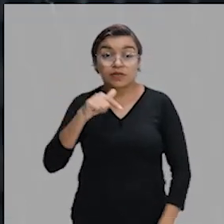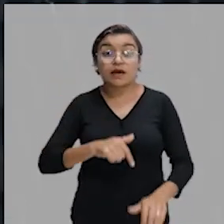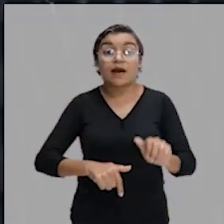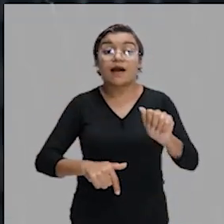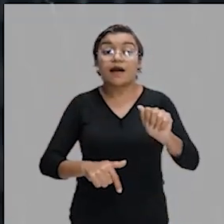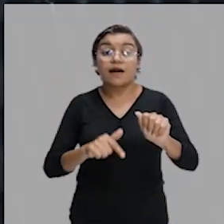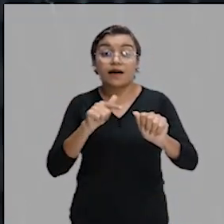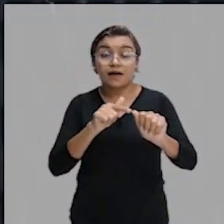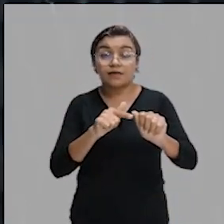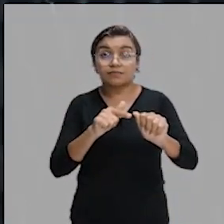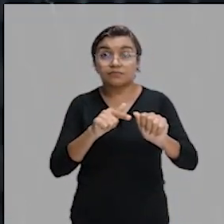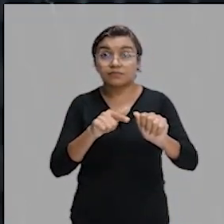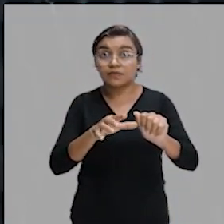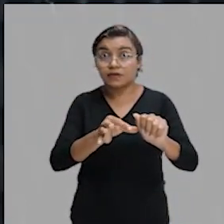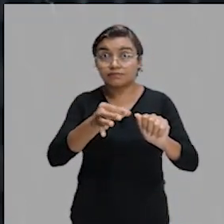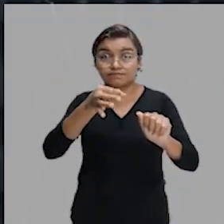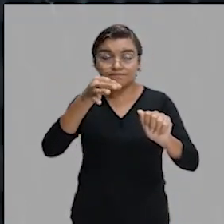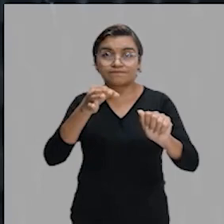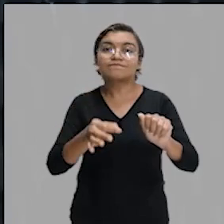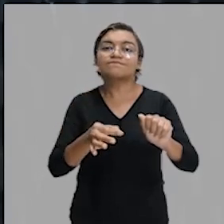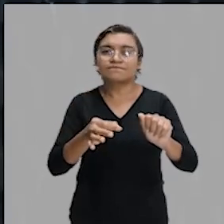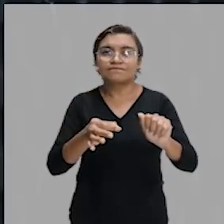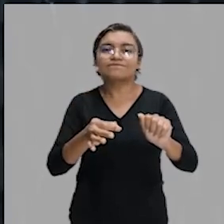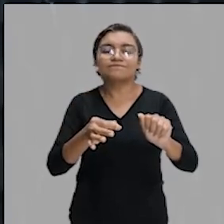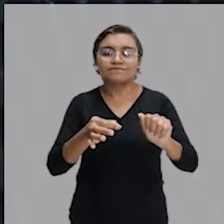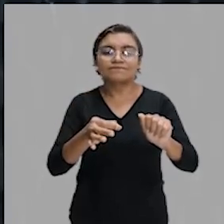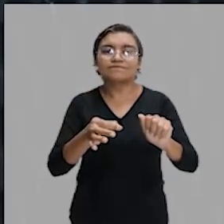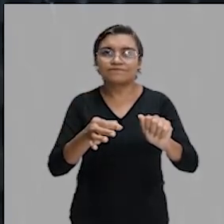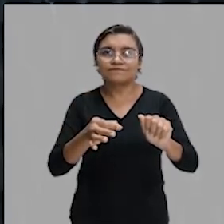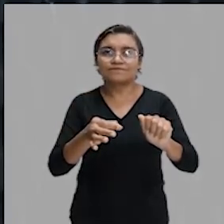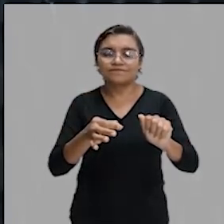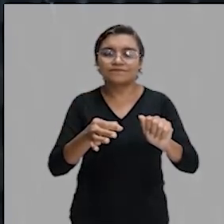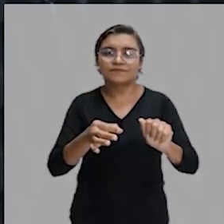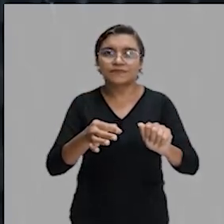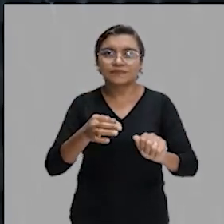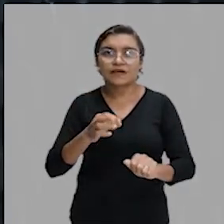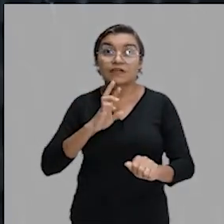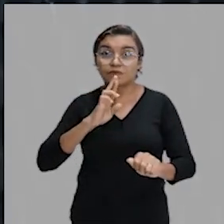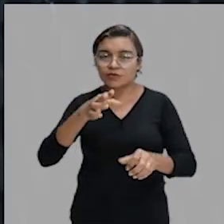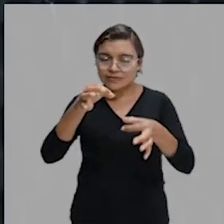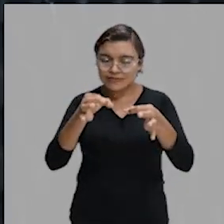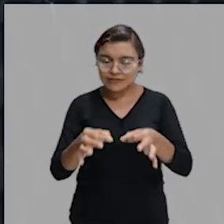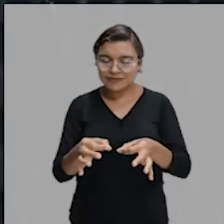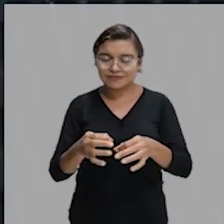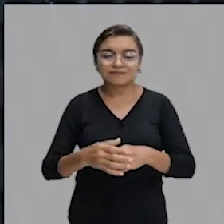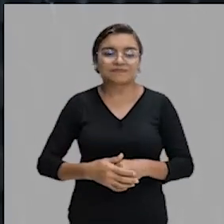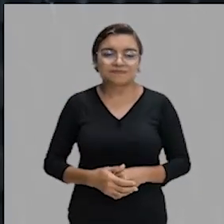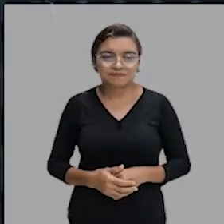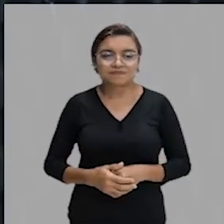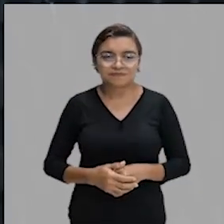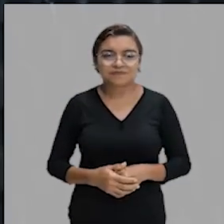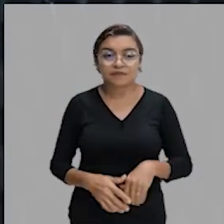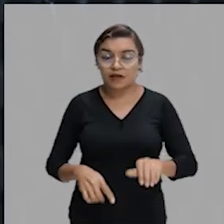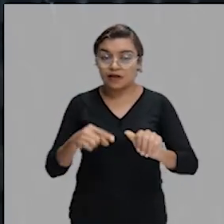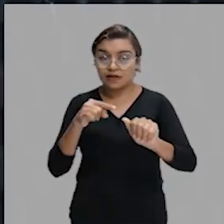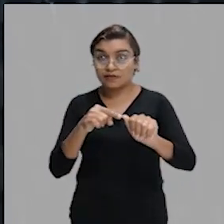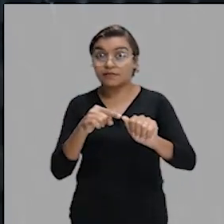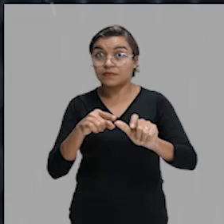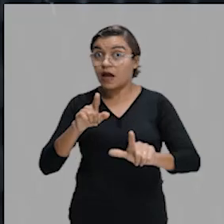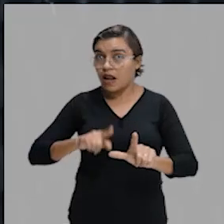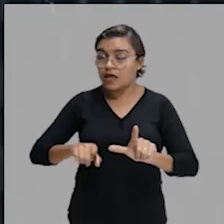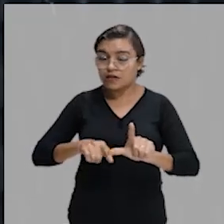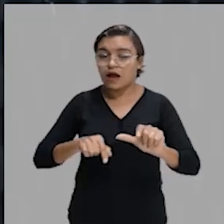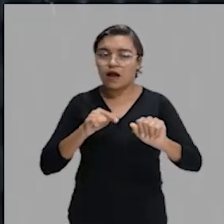terceiro excluído. Você vai marcar aí sabiamente a letra A, portanto. Perfeito? Marque aí para você, para a